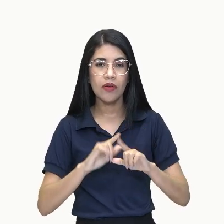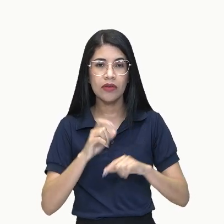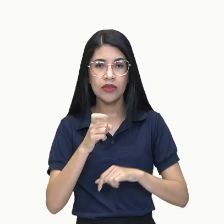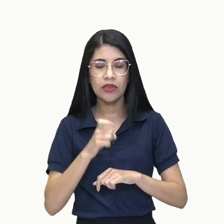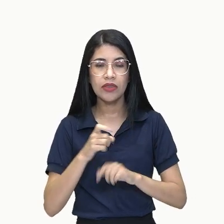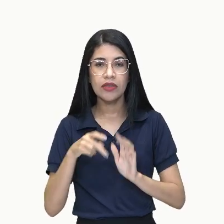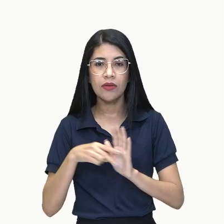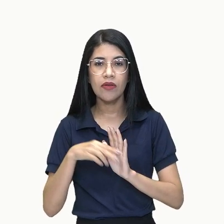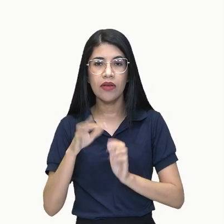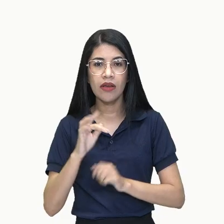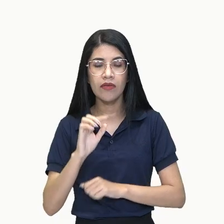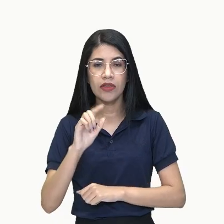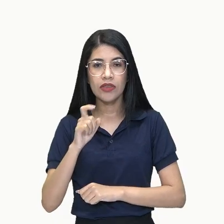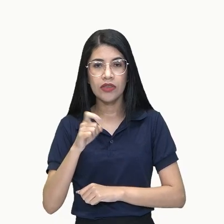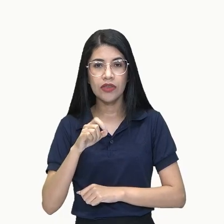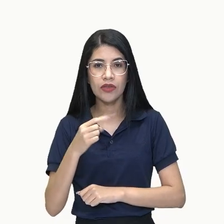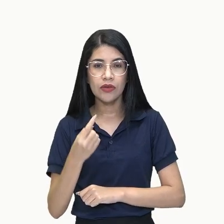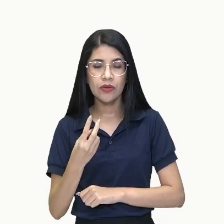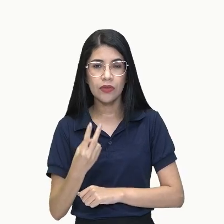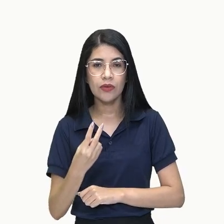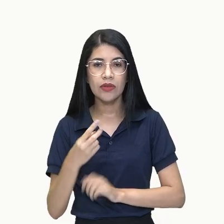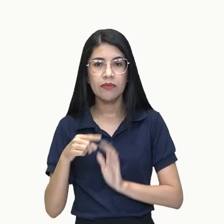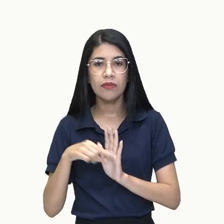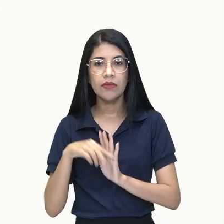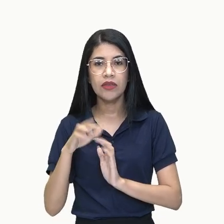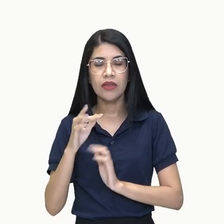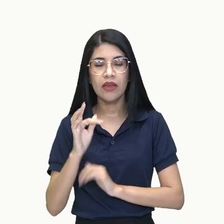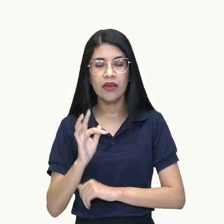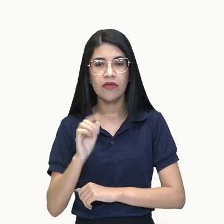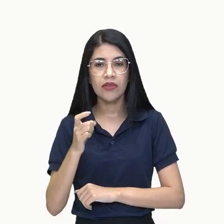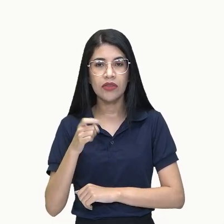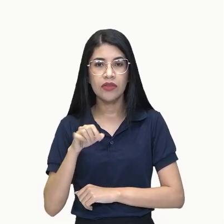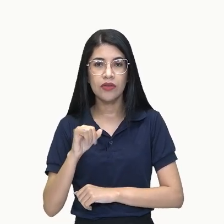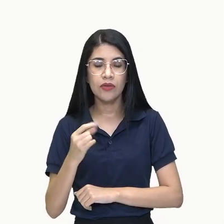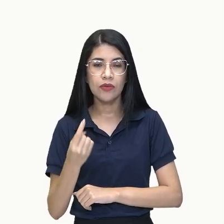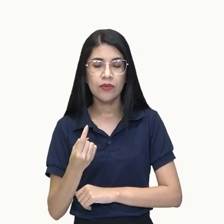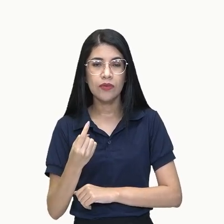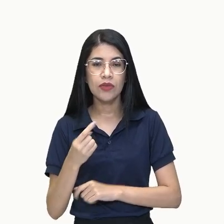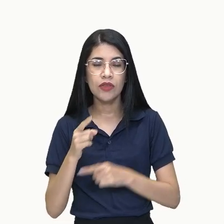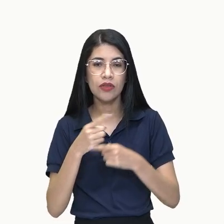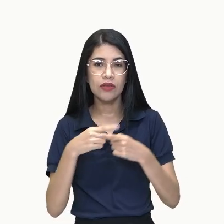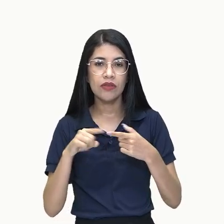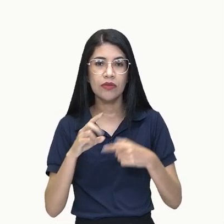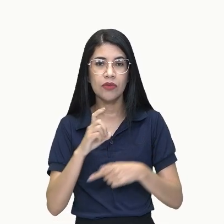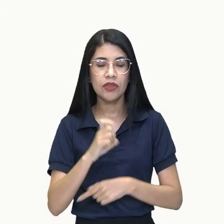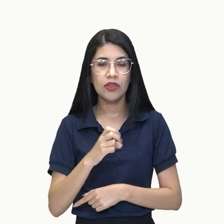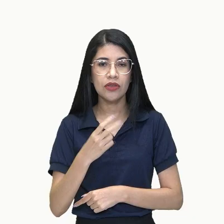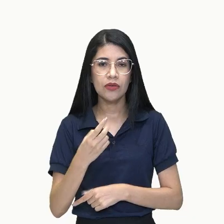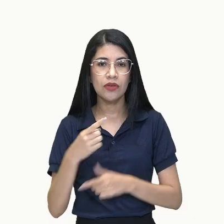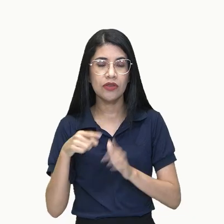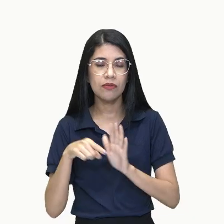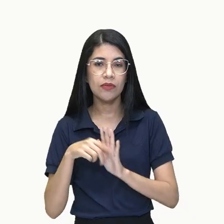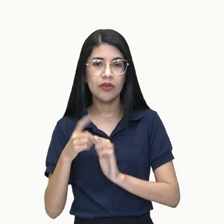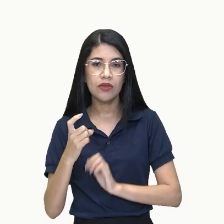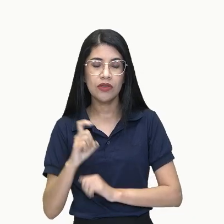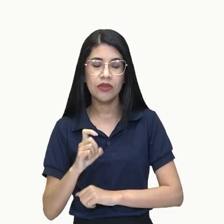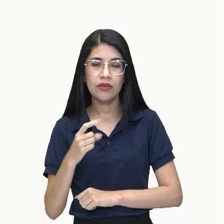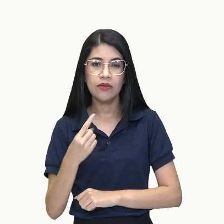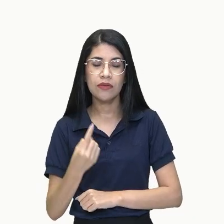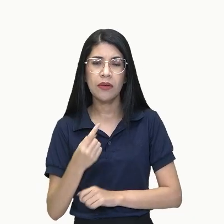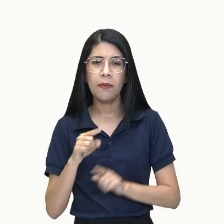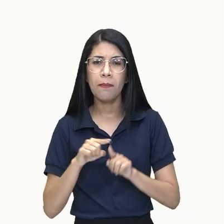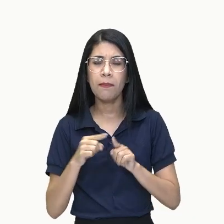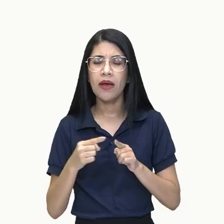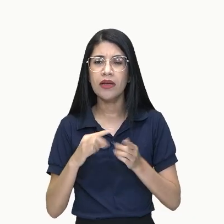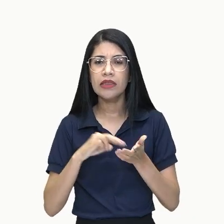de x2 menos f de x1 e x2 dividido por x2 menos x1. Mas aí precisamos entender, né, professora, quem é esses